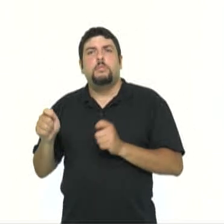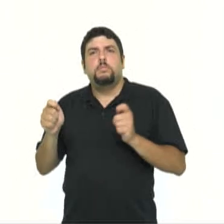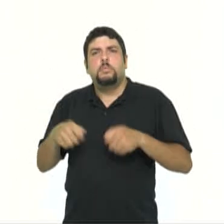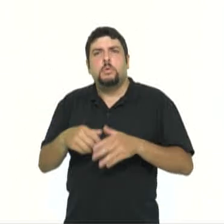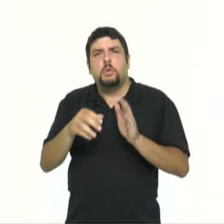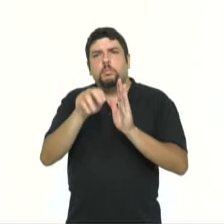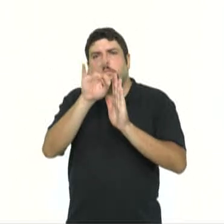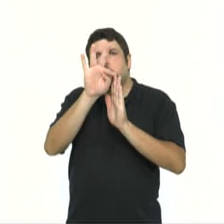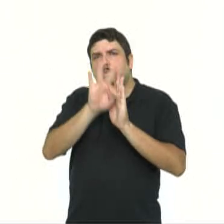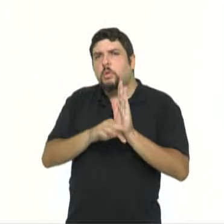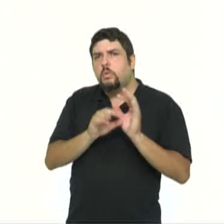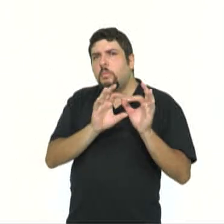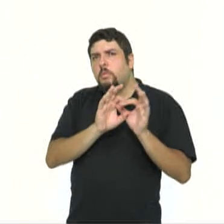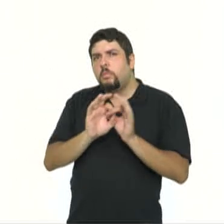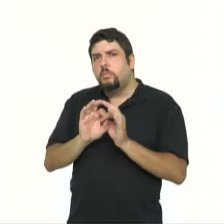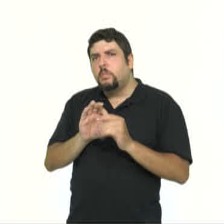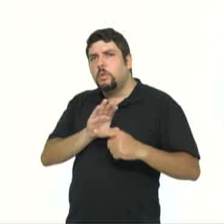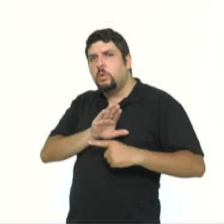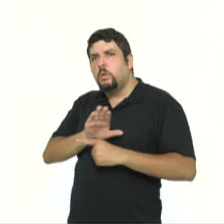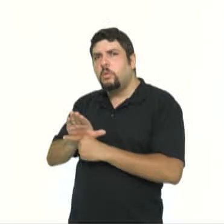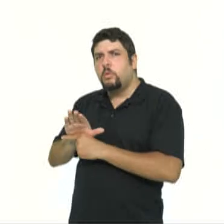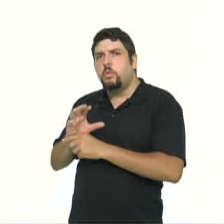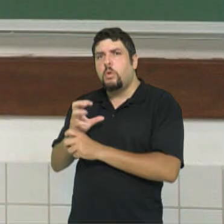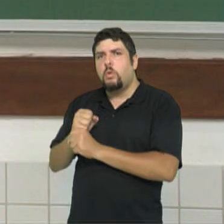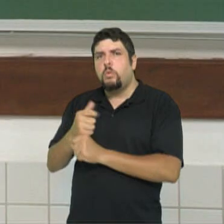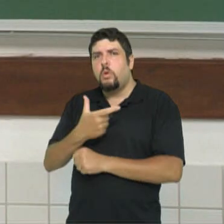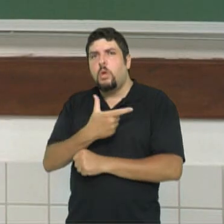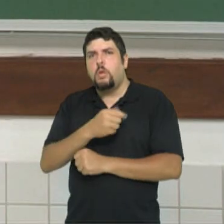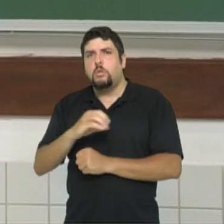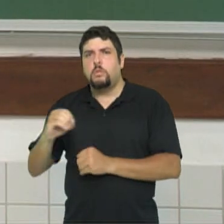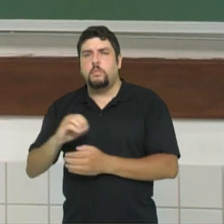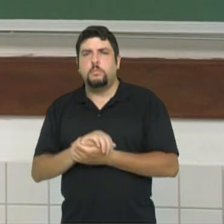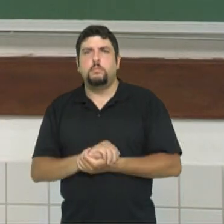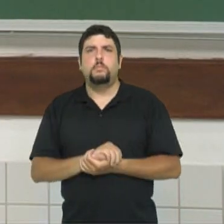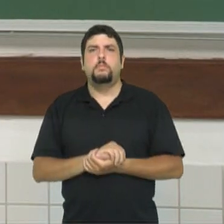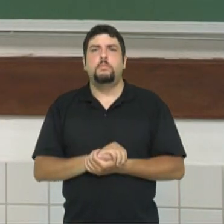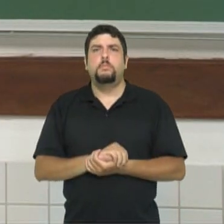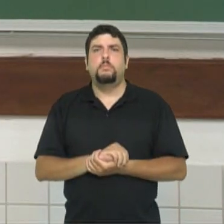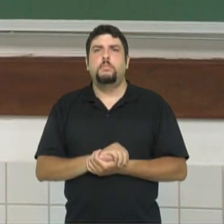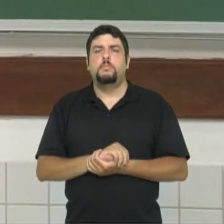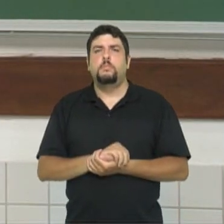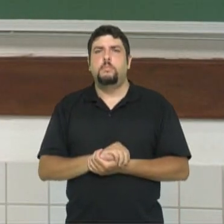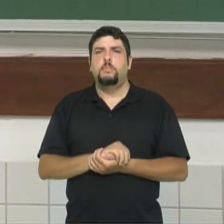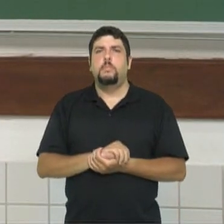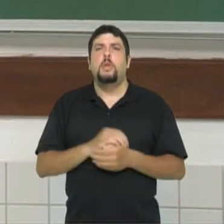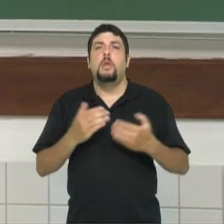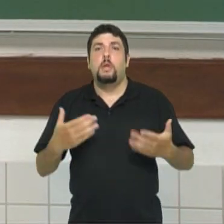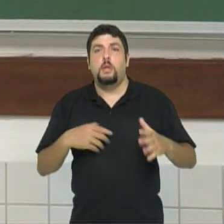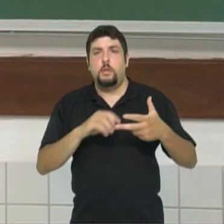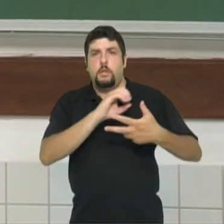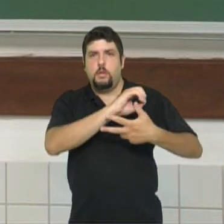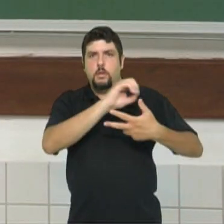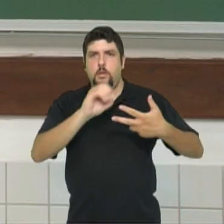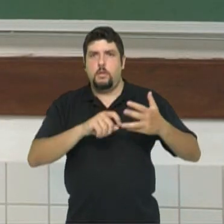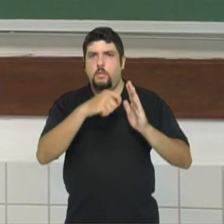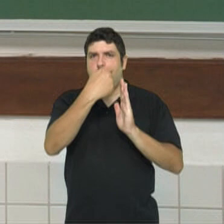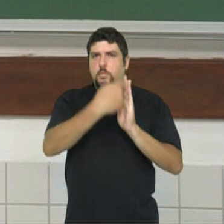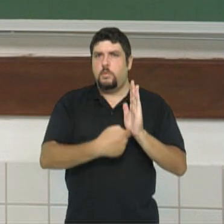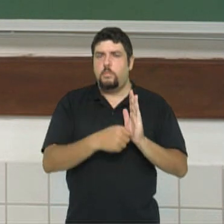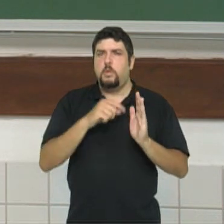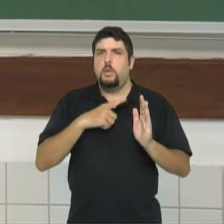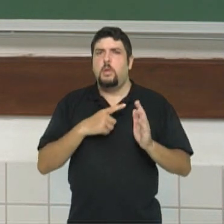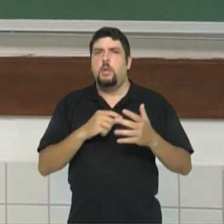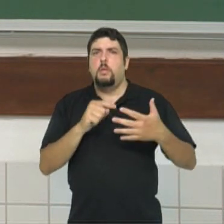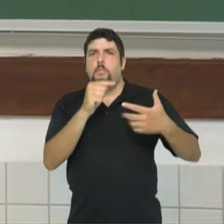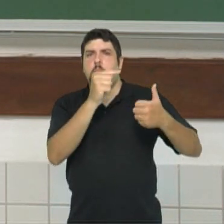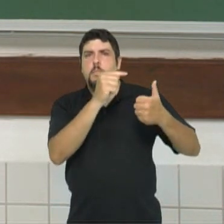200 pontos nessa competência. Então, como eu já havia falado para vocês, na redação do Enem, vocês têm 5